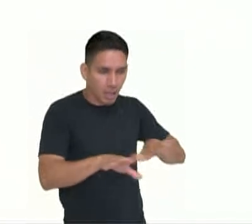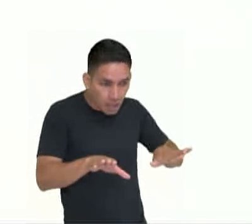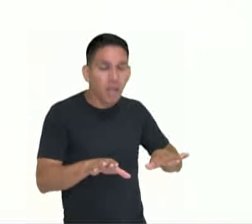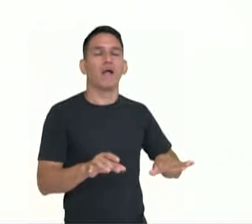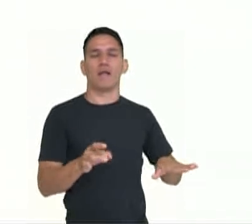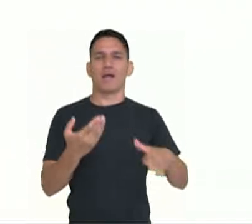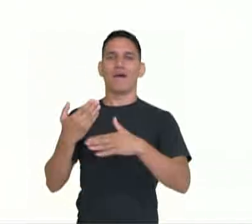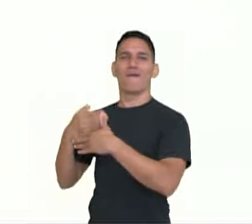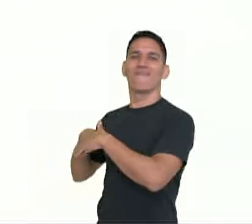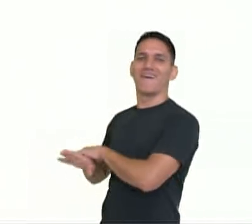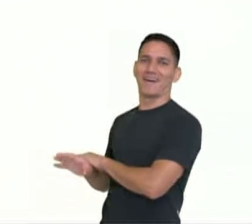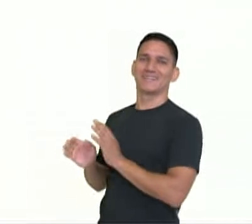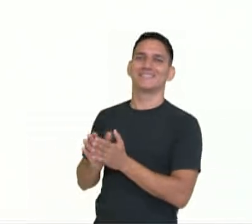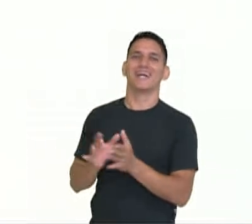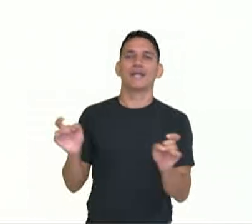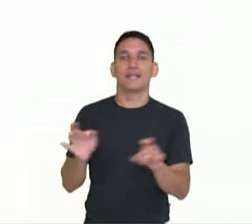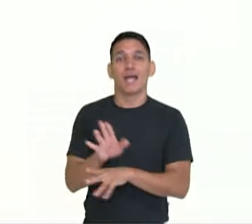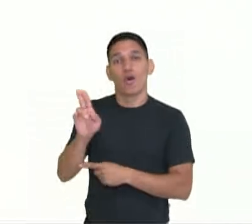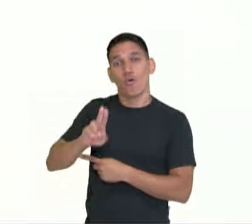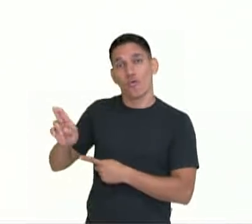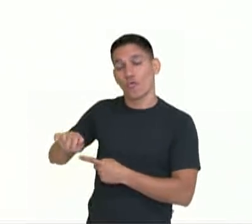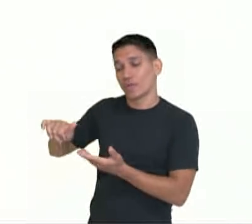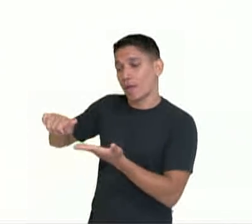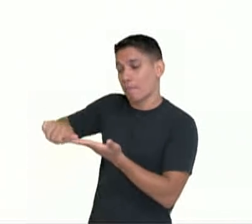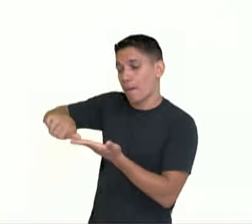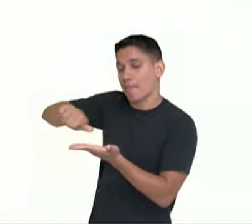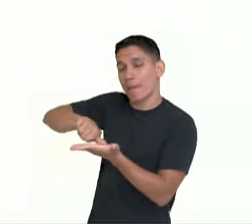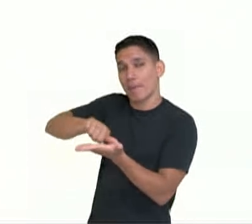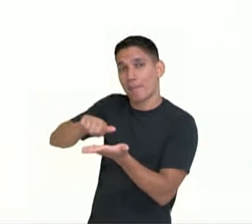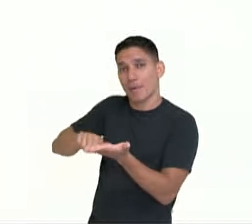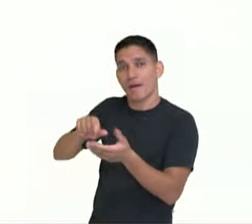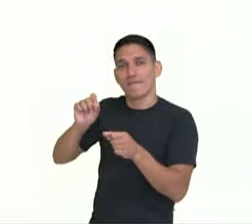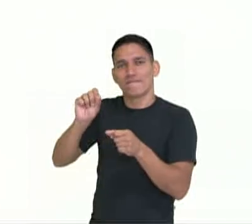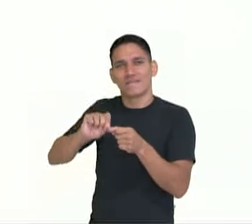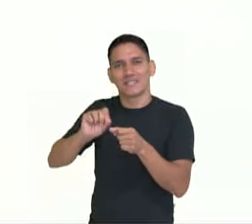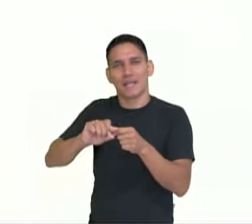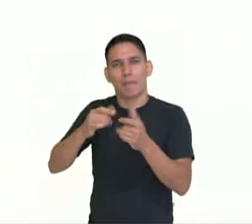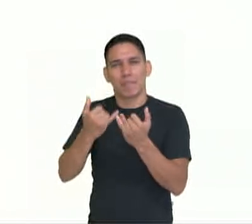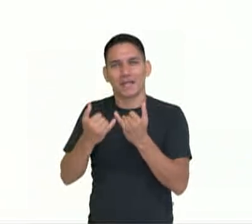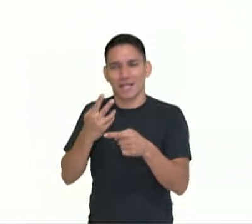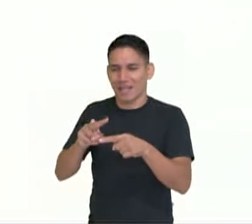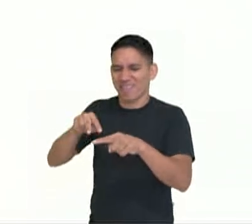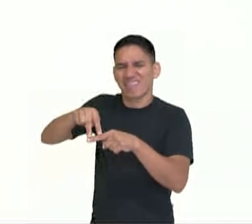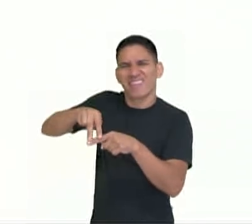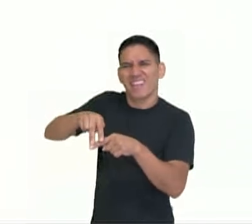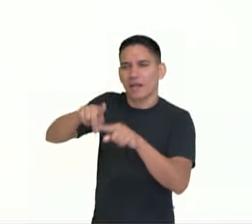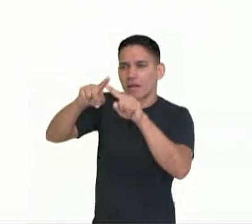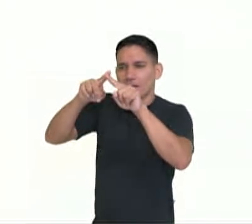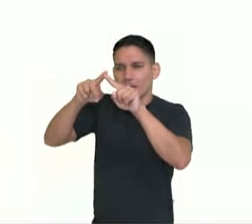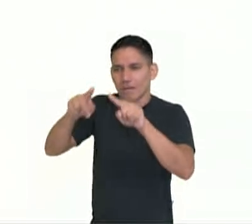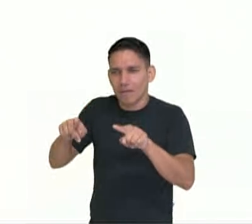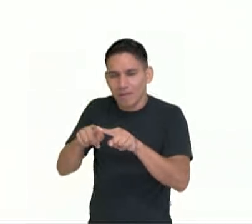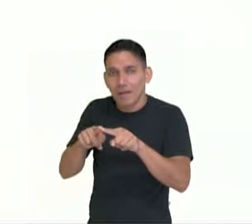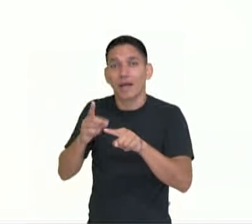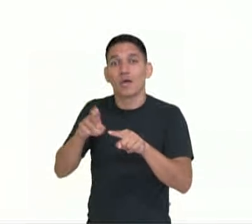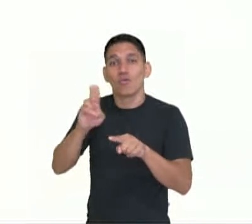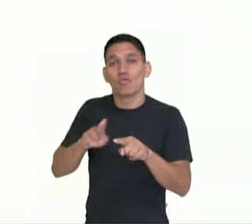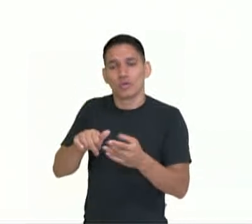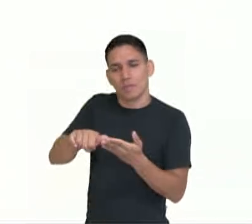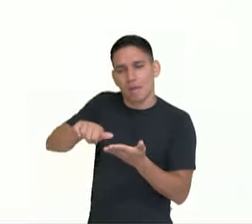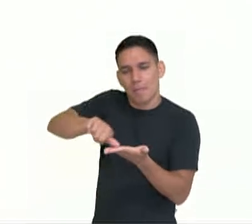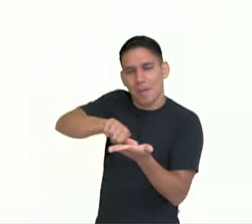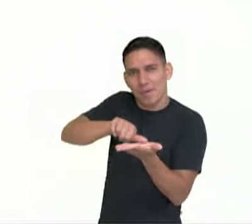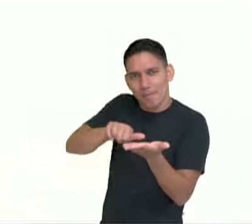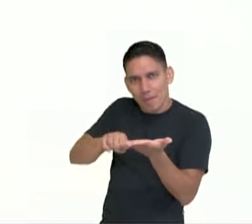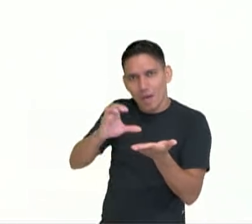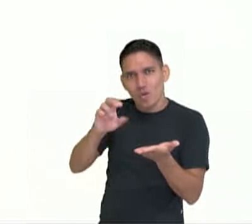para escrever, eles usavam uma espécie de palito afiado, de extremidade triangular, com a qual faziam sinais em formas de cunha. Por isso